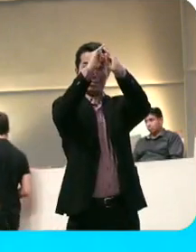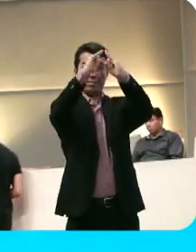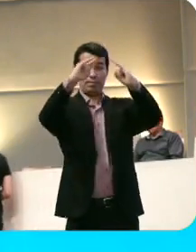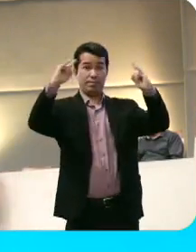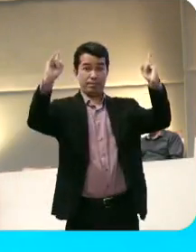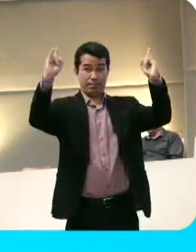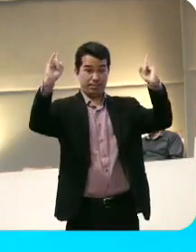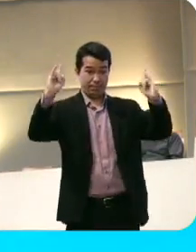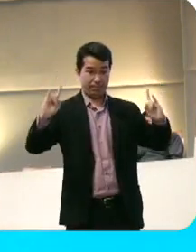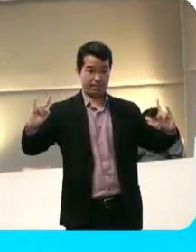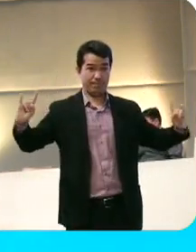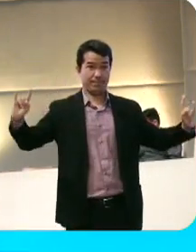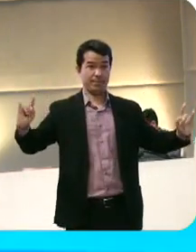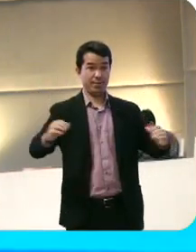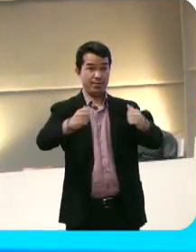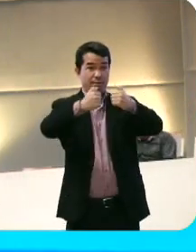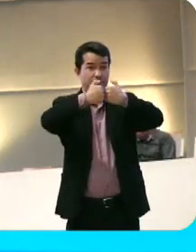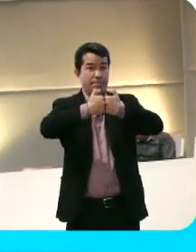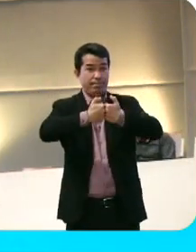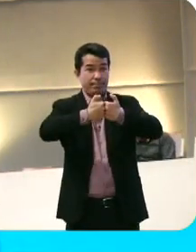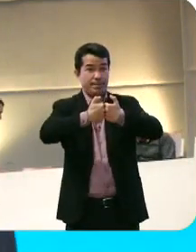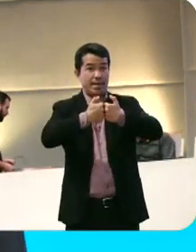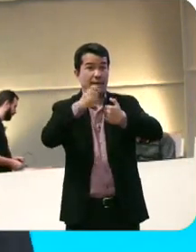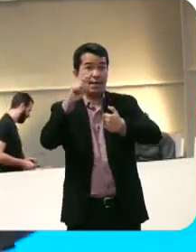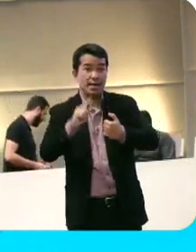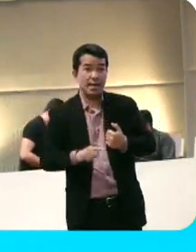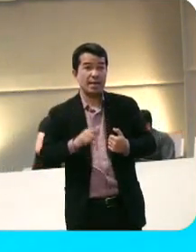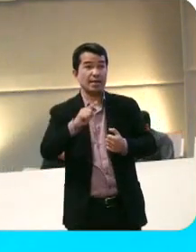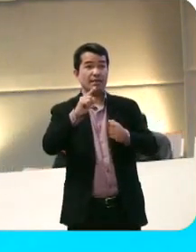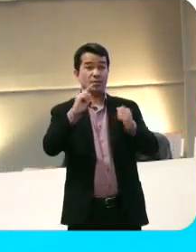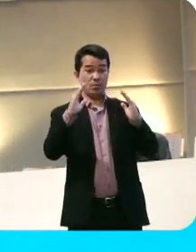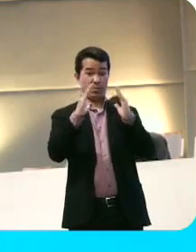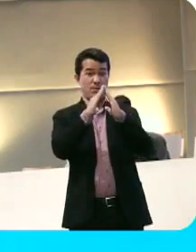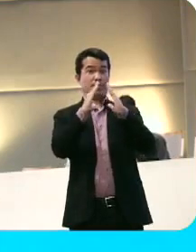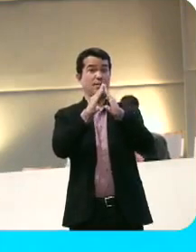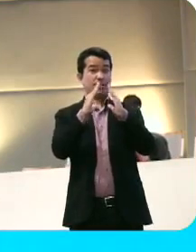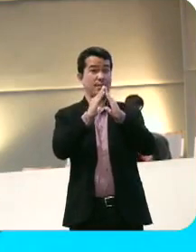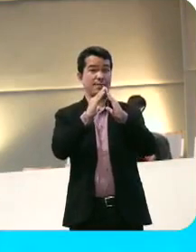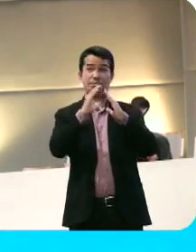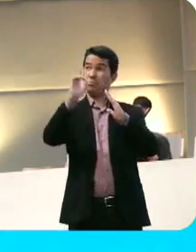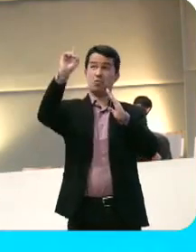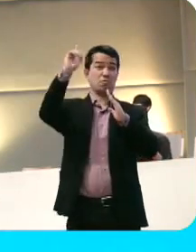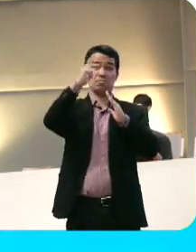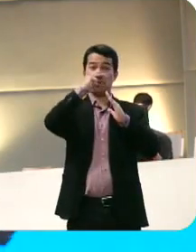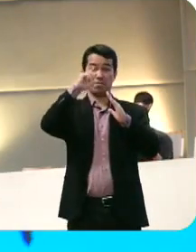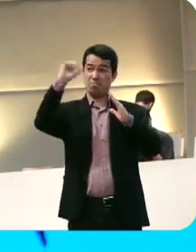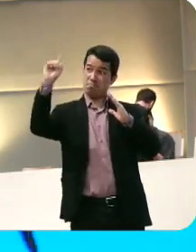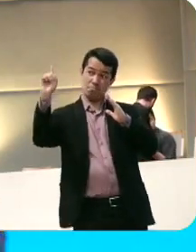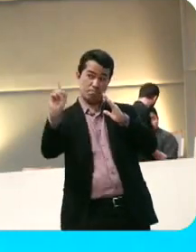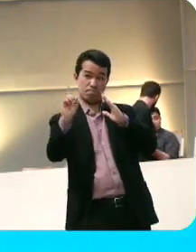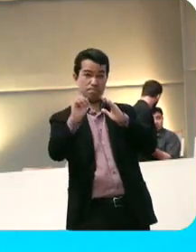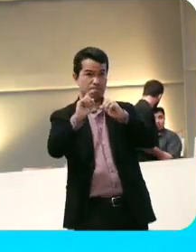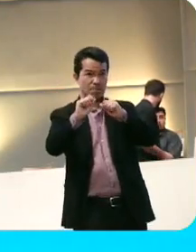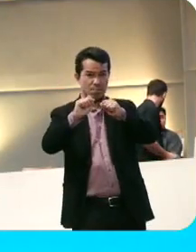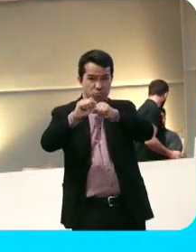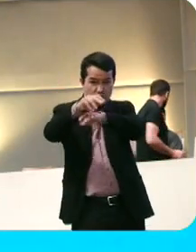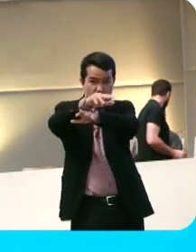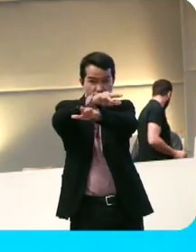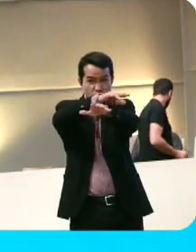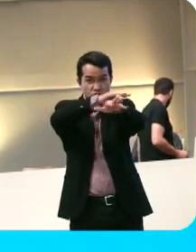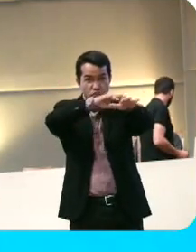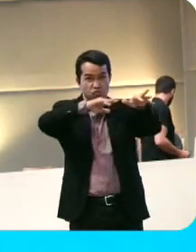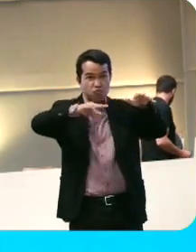habitação, morada. Ele não ficava fora da arraial, mas agora ficava no centro do